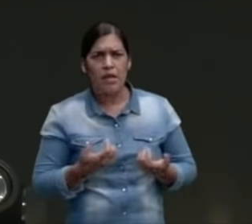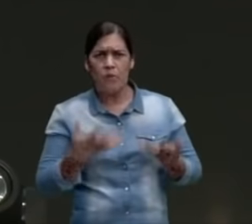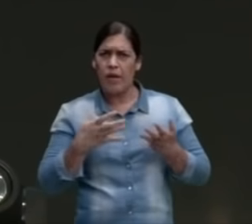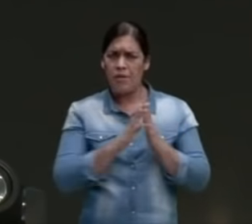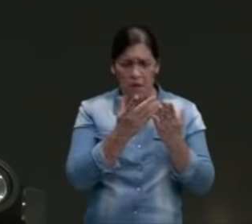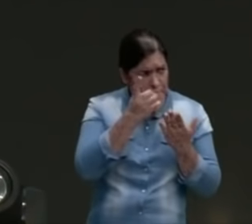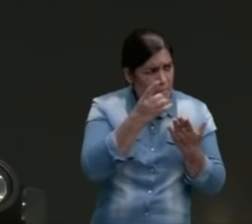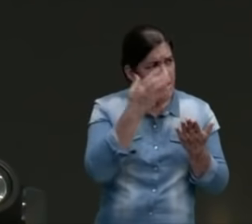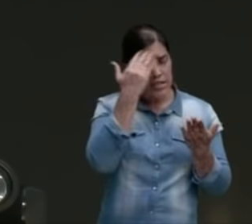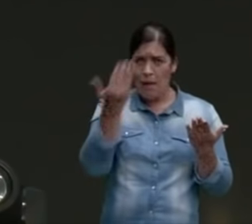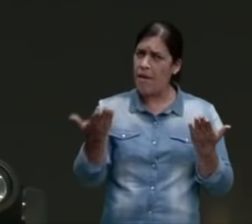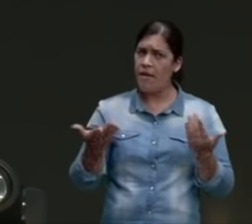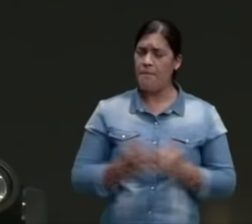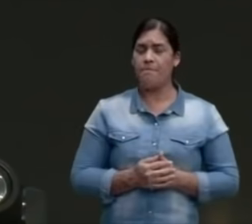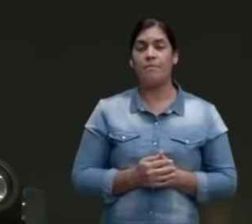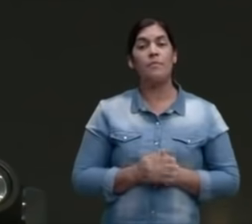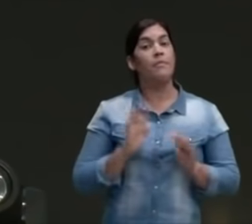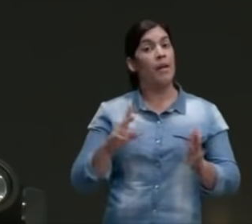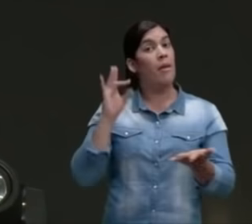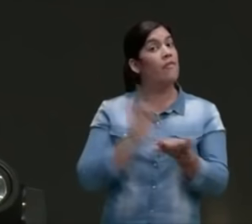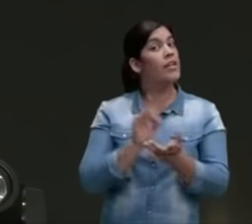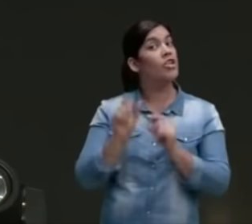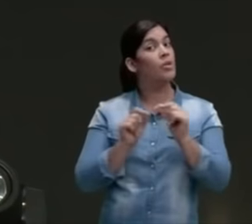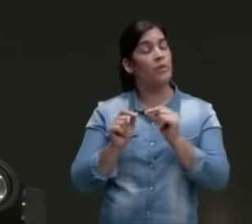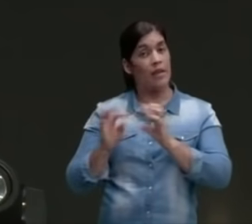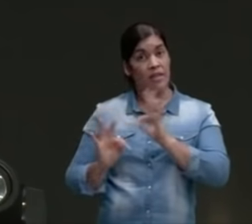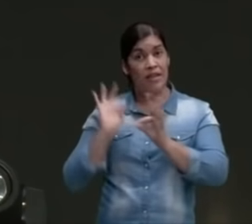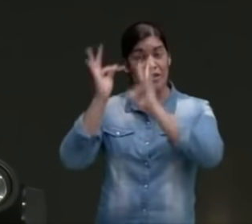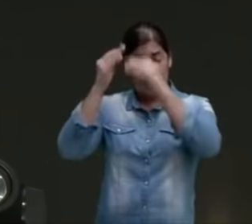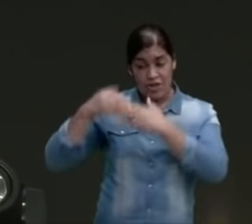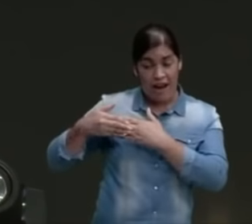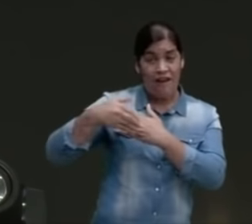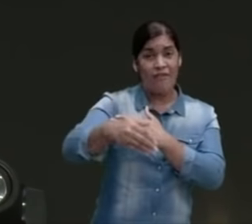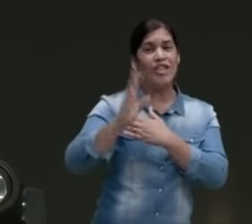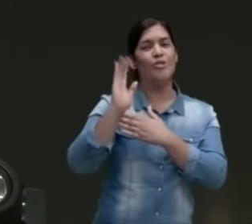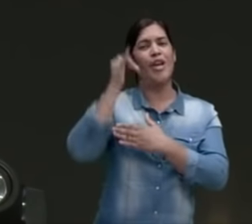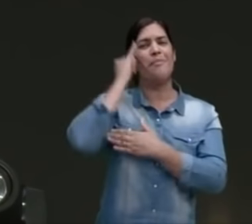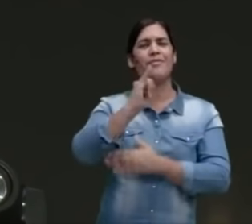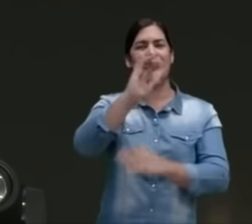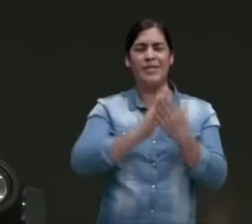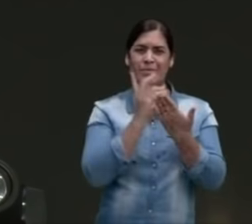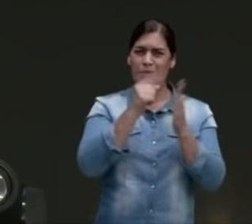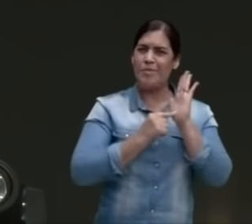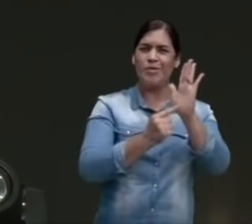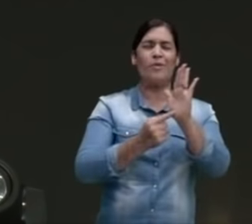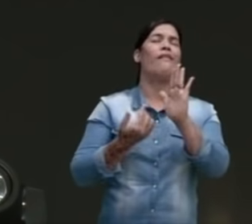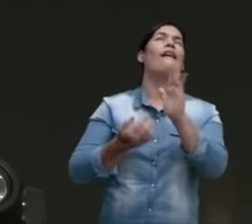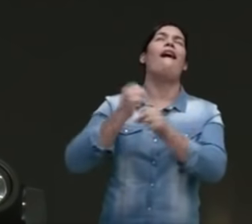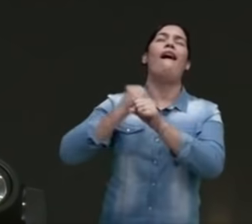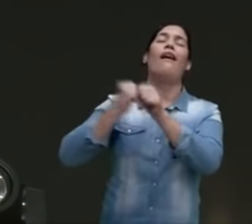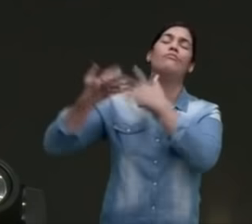Bíblia. A verdade é que todo esse avanço da tecnologia já foi profetizado na Bíblia há milhares de